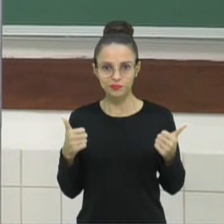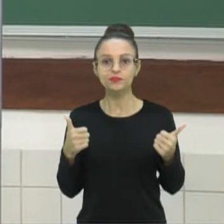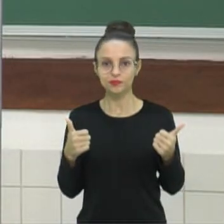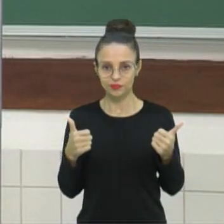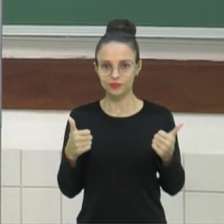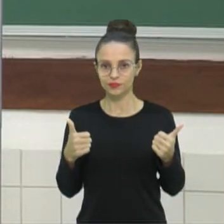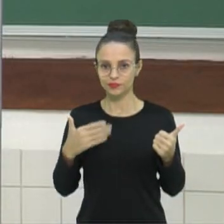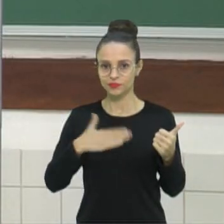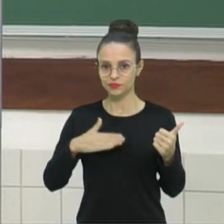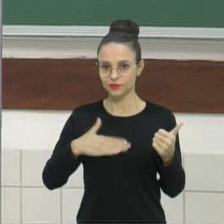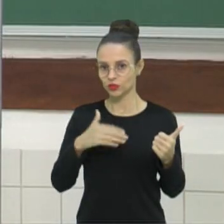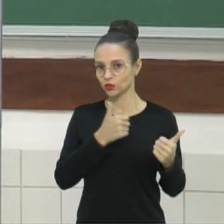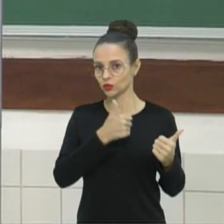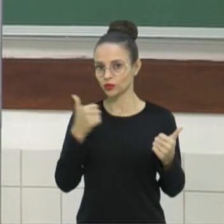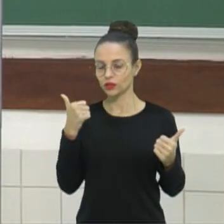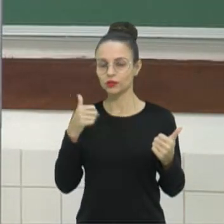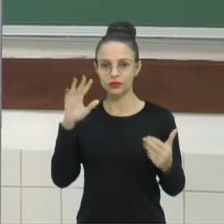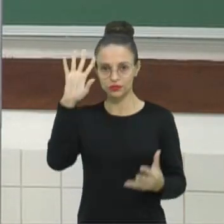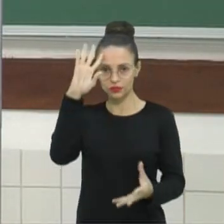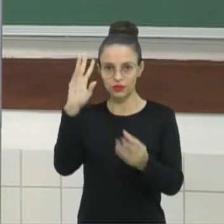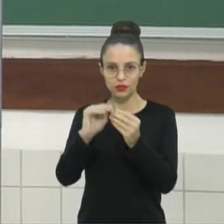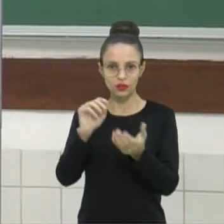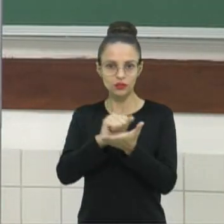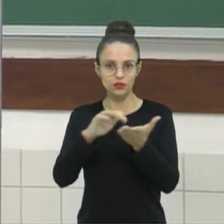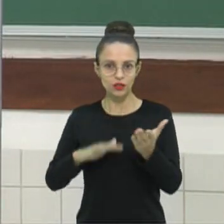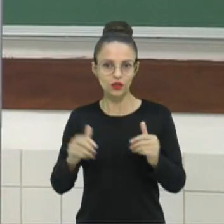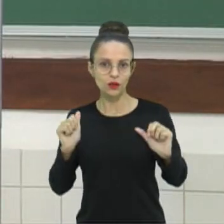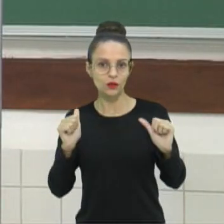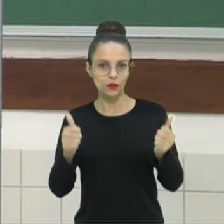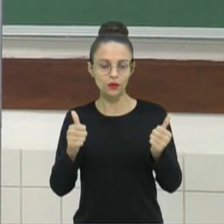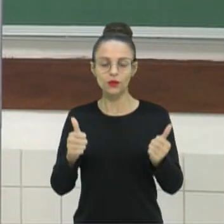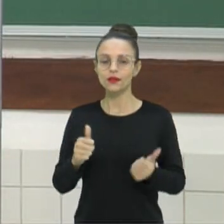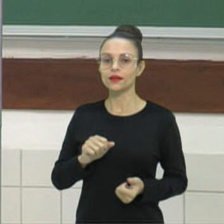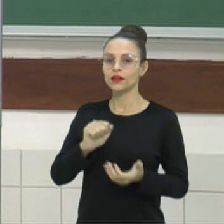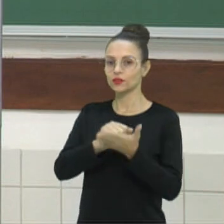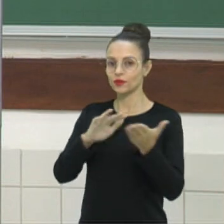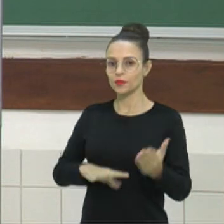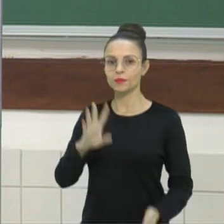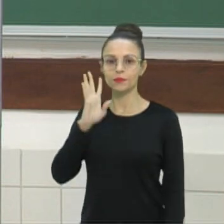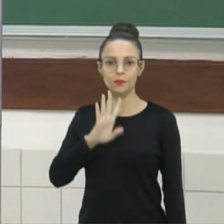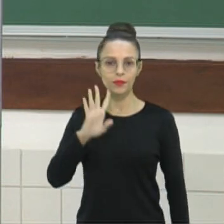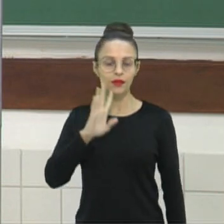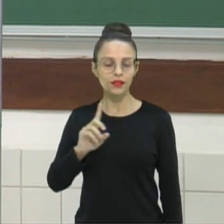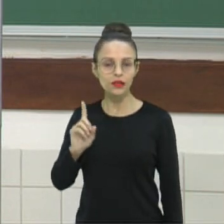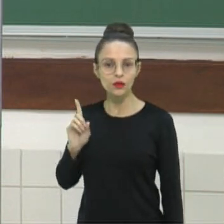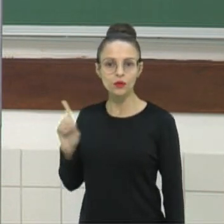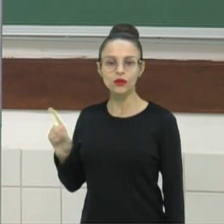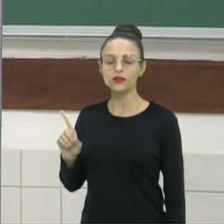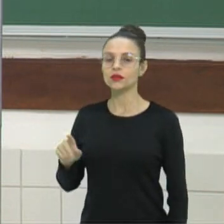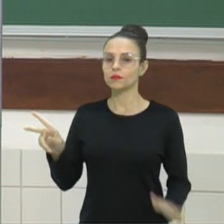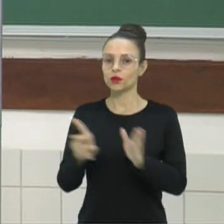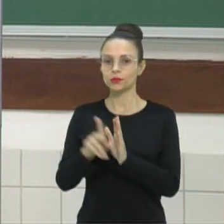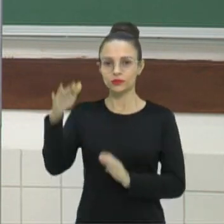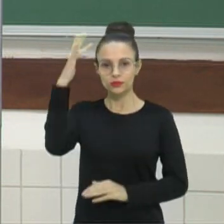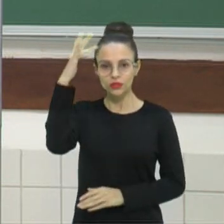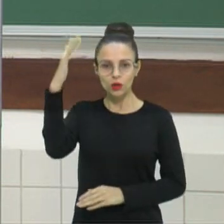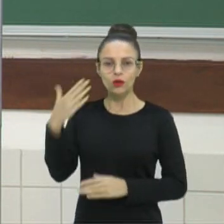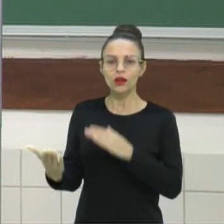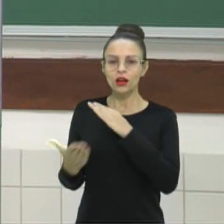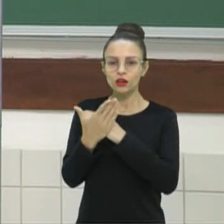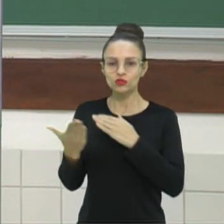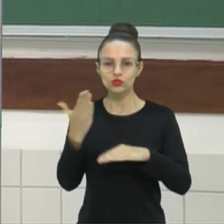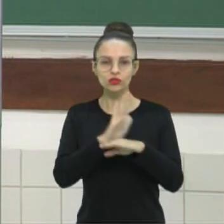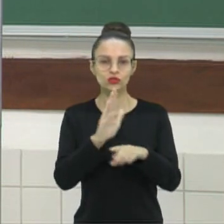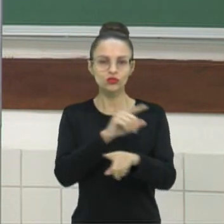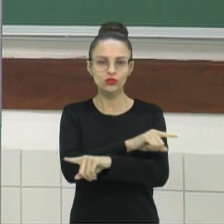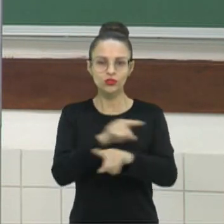Beleza? Tranquilidade? Entenderam o exercício? Exercício bem legal, né? Um exercício teórico que ajuda bastante. A